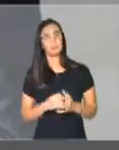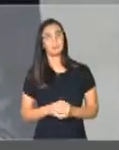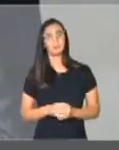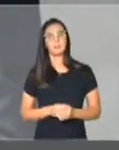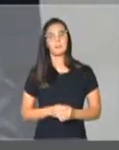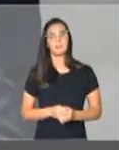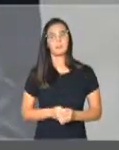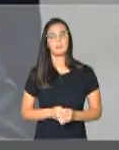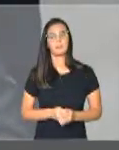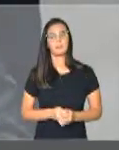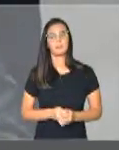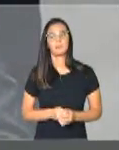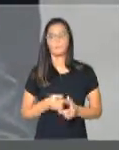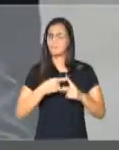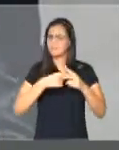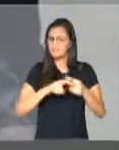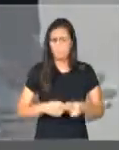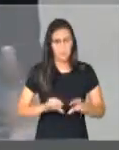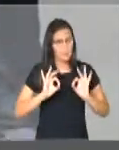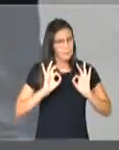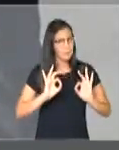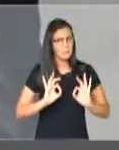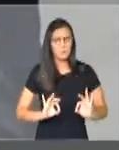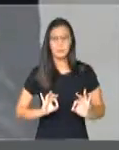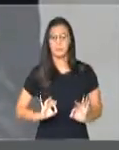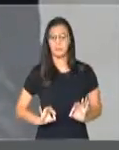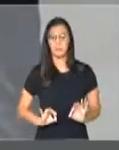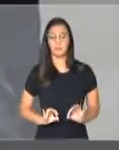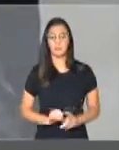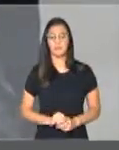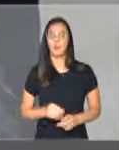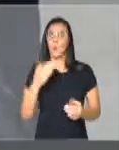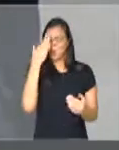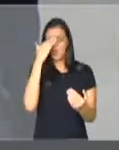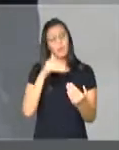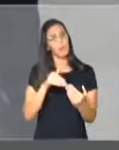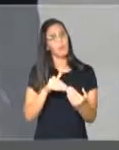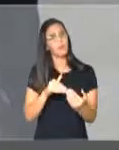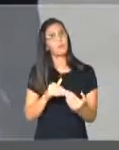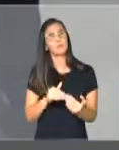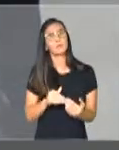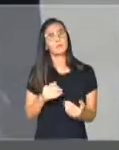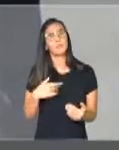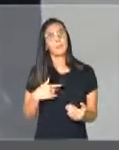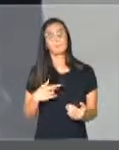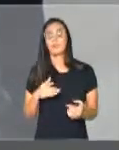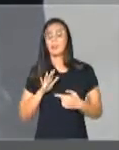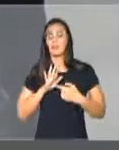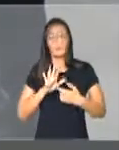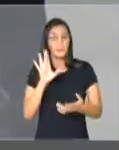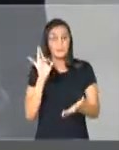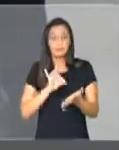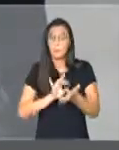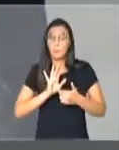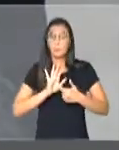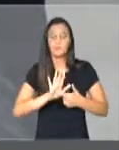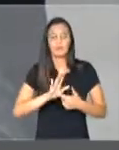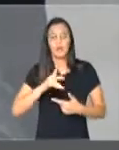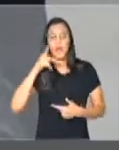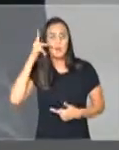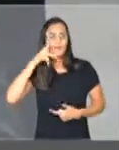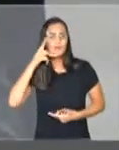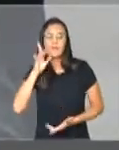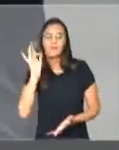né, a correção dela, sem qualquer extremismo, mas baseado, acima de tudo, numa realidade objetiva da